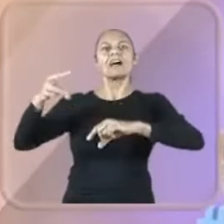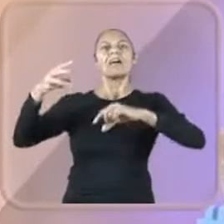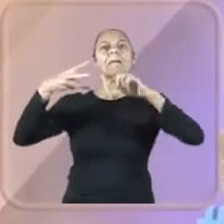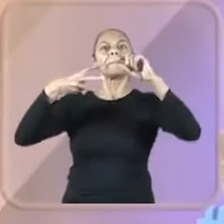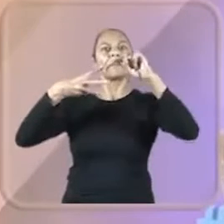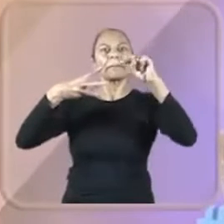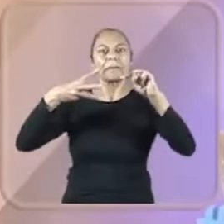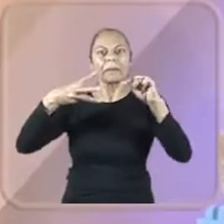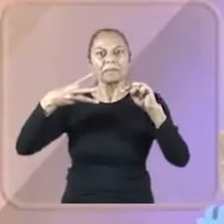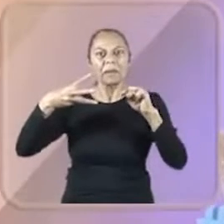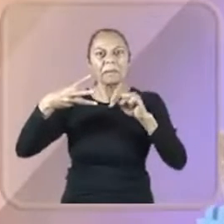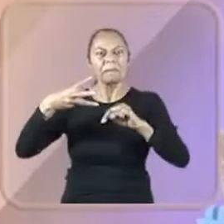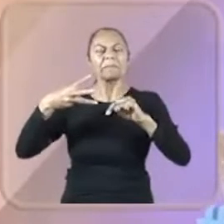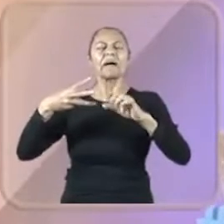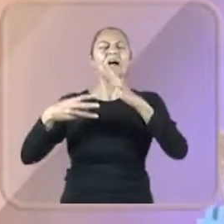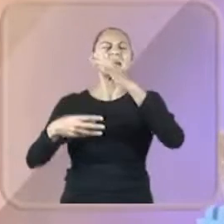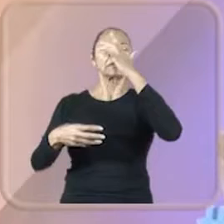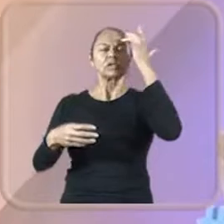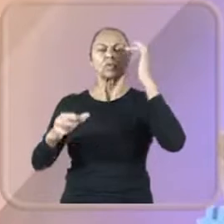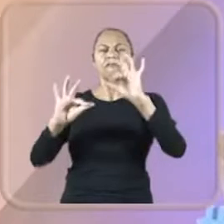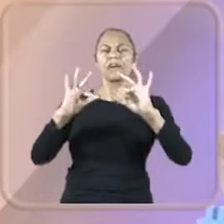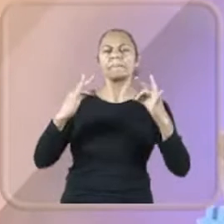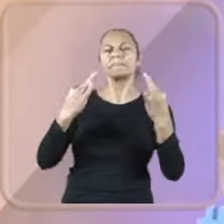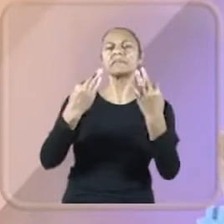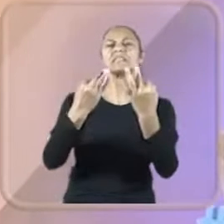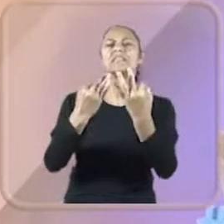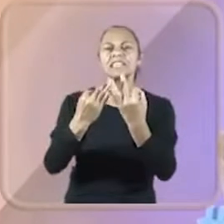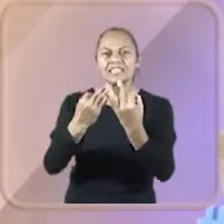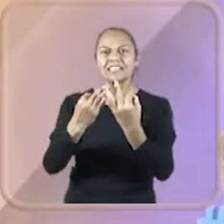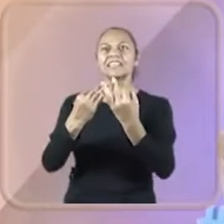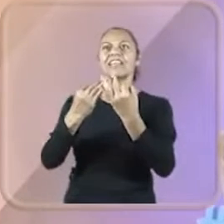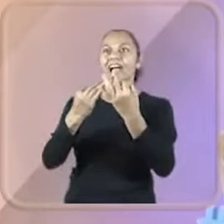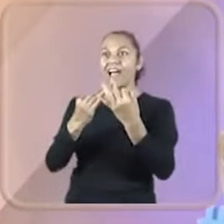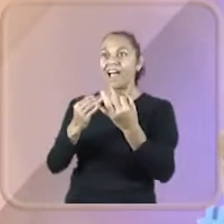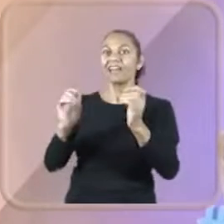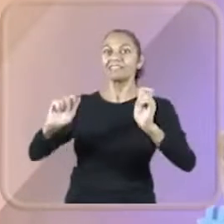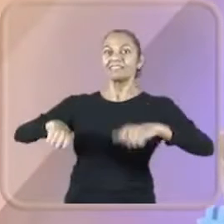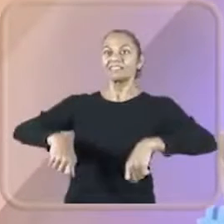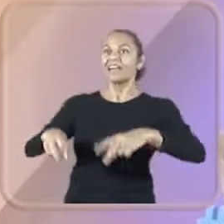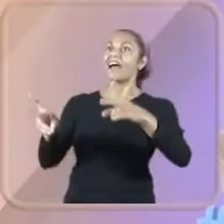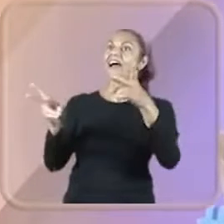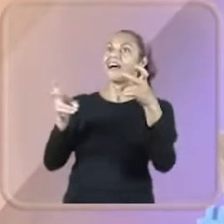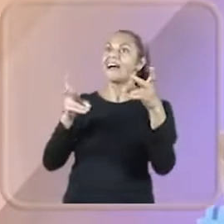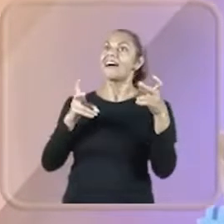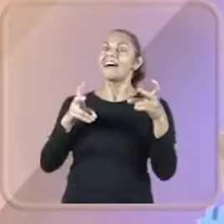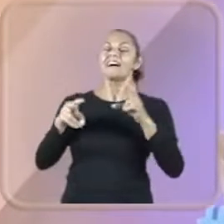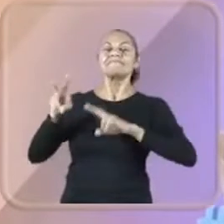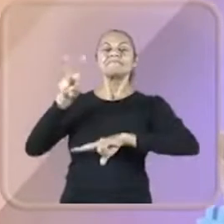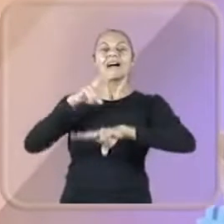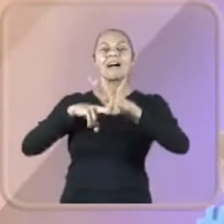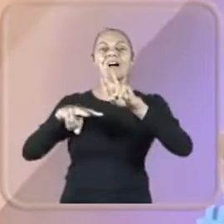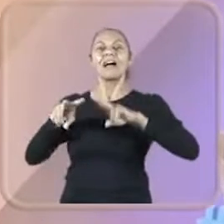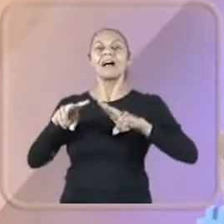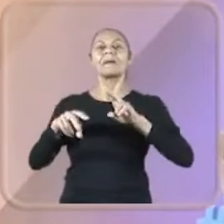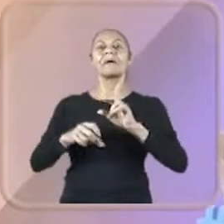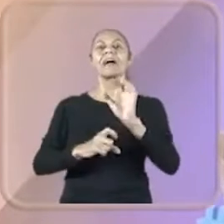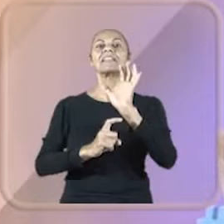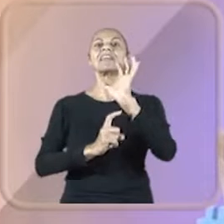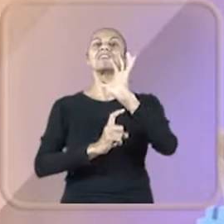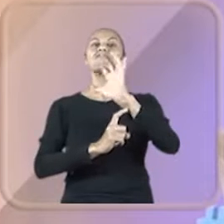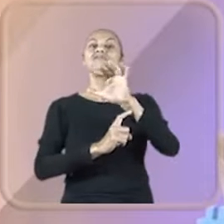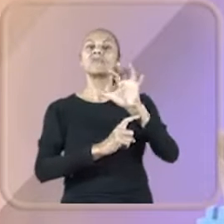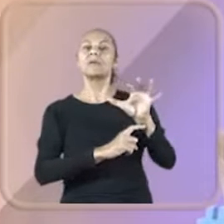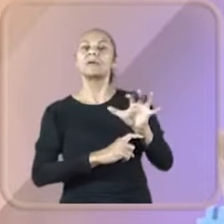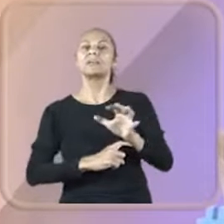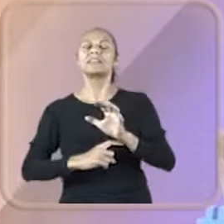profundo ambiente de Cariacica, chegar em todos os lares de Cariacica, chegar com muita assertividade para poder fazer a transformação global,